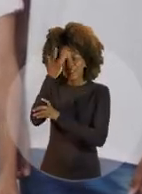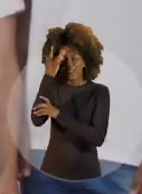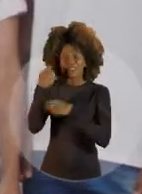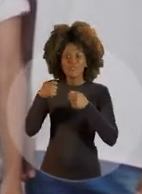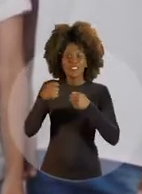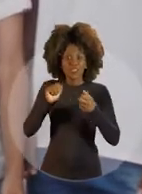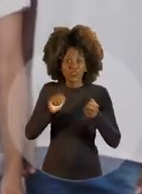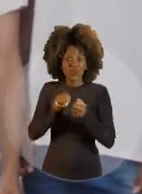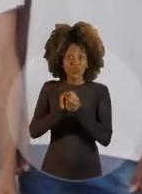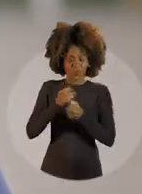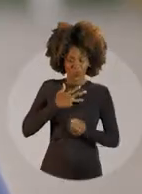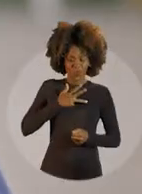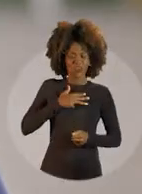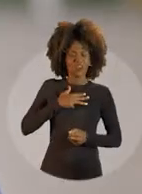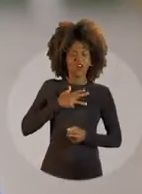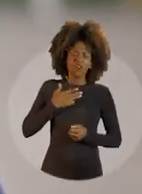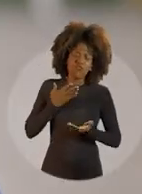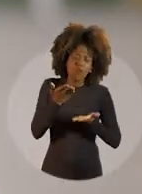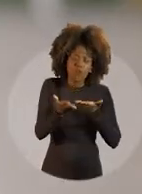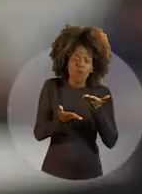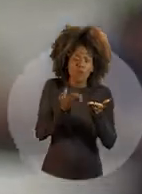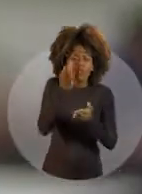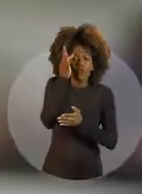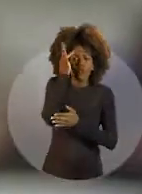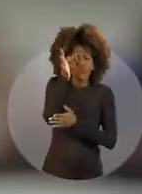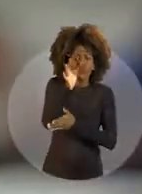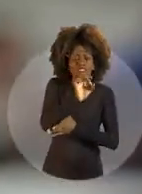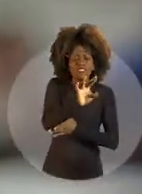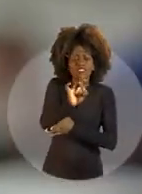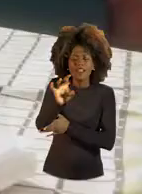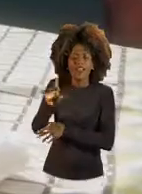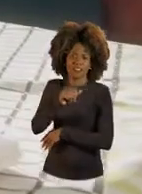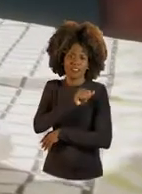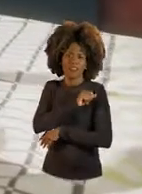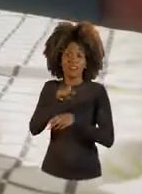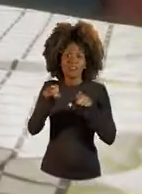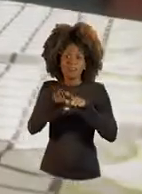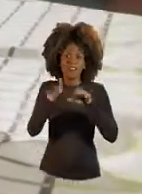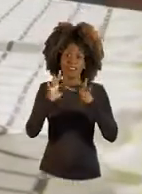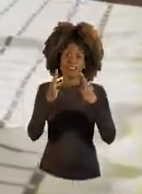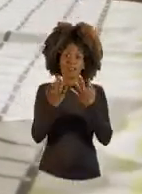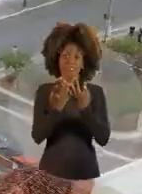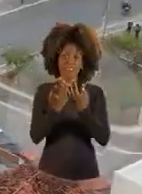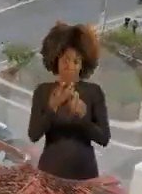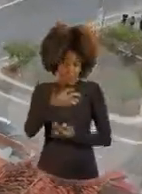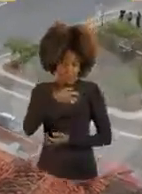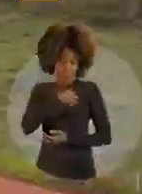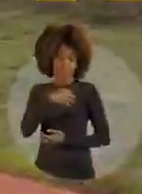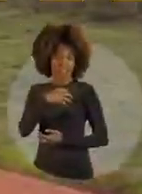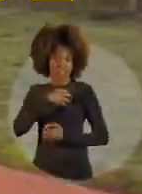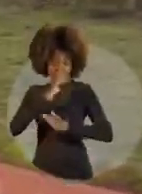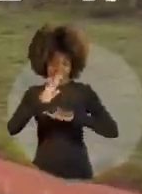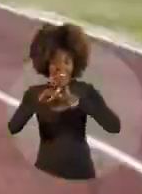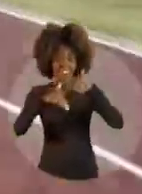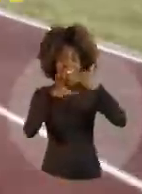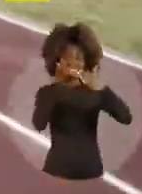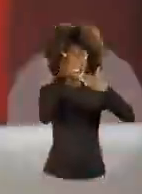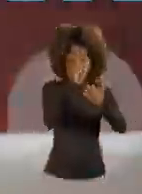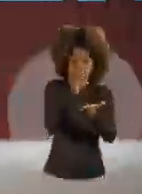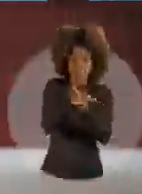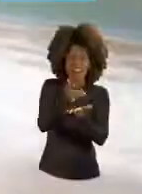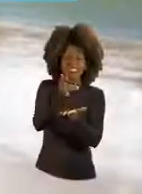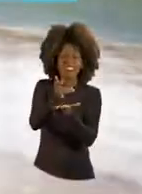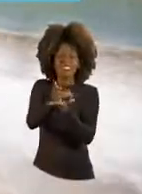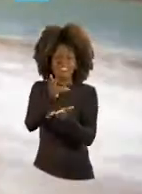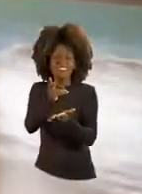precisam. Junto com Lula, vamos cuidar do futuro de cada estudante e de cada família. Pra Bahia avançar, pra